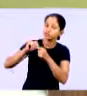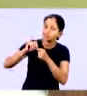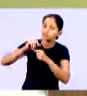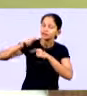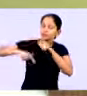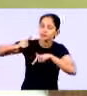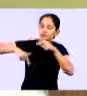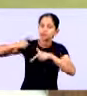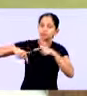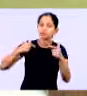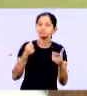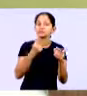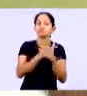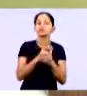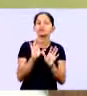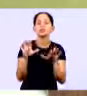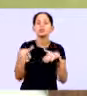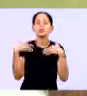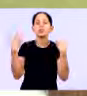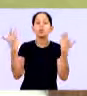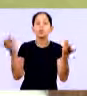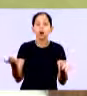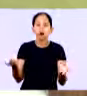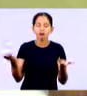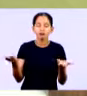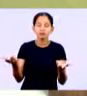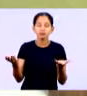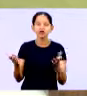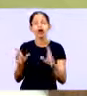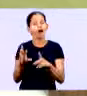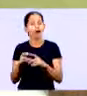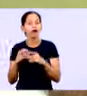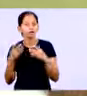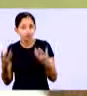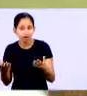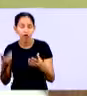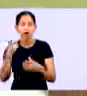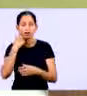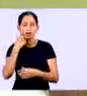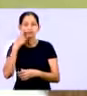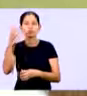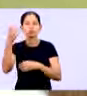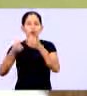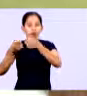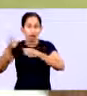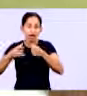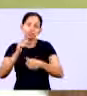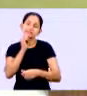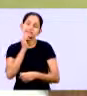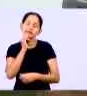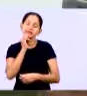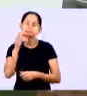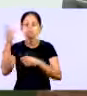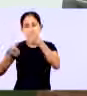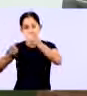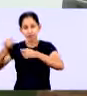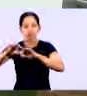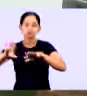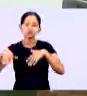leite, caixinhas de leite, quanto que eu preciso da embalagem e quanto que eu preciso do leite em si. Então aqui que a gente vai partir... É um cálculo de